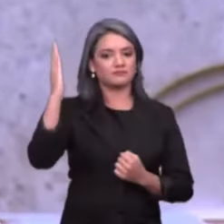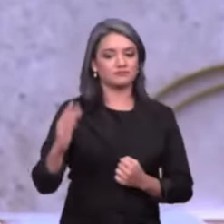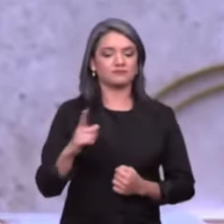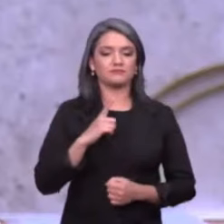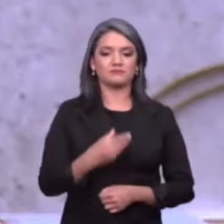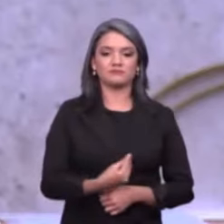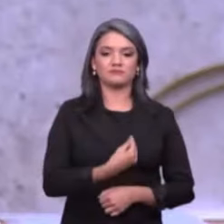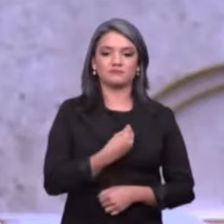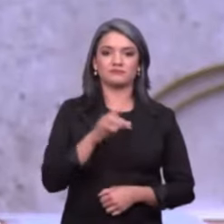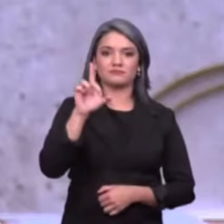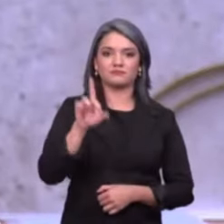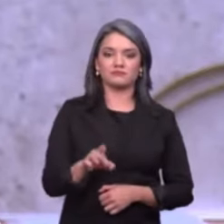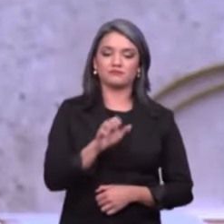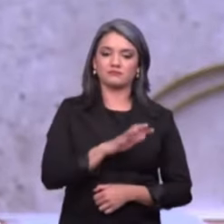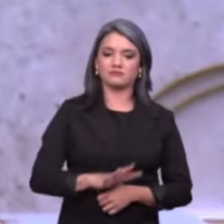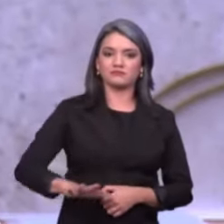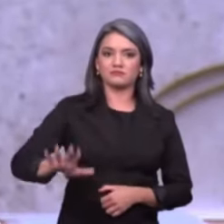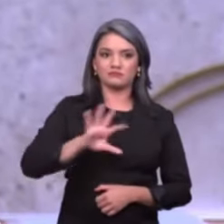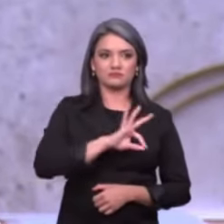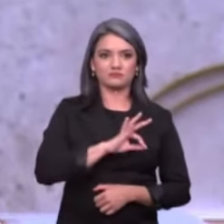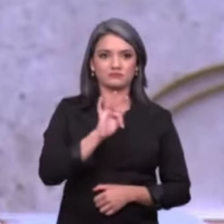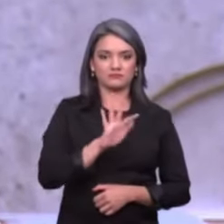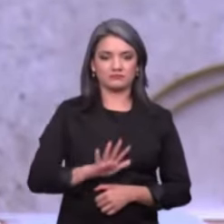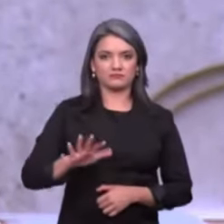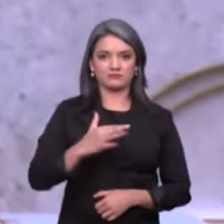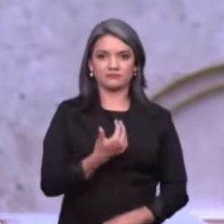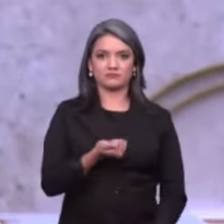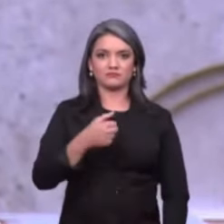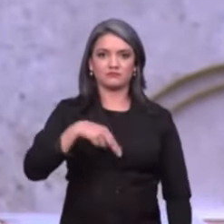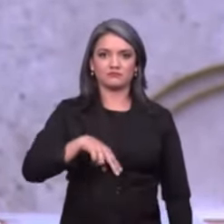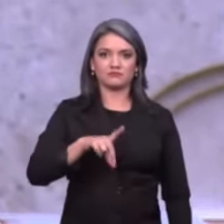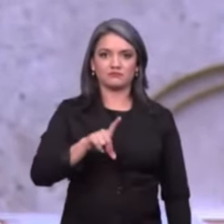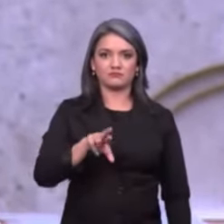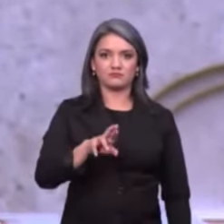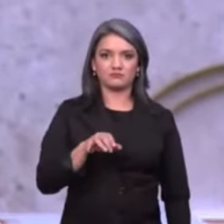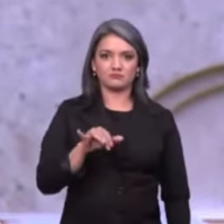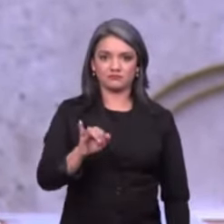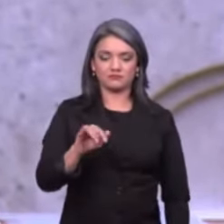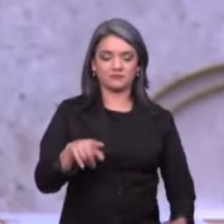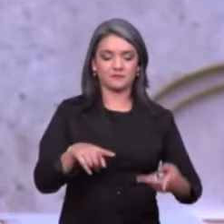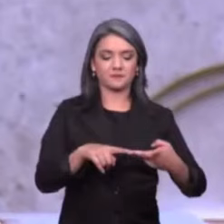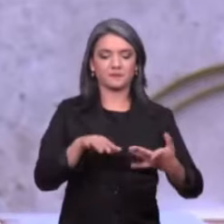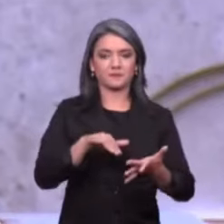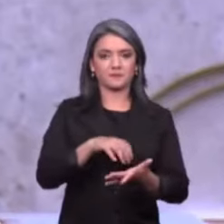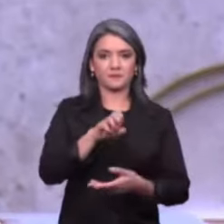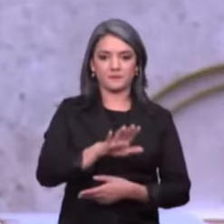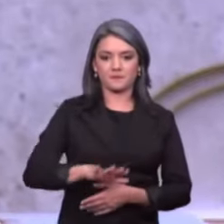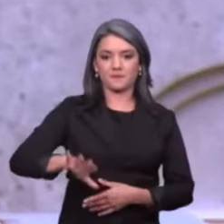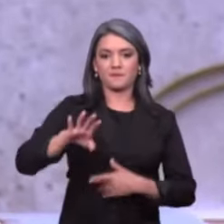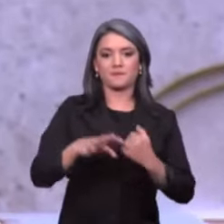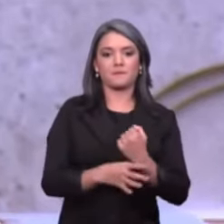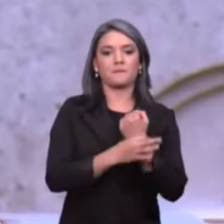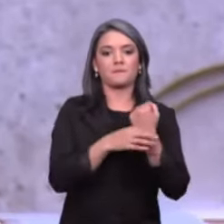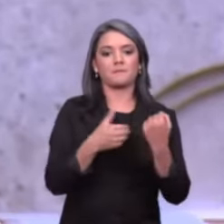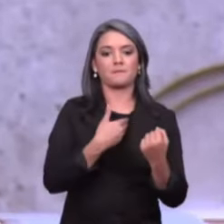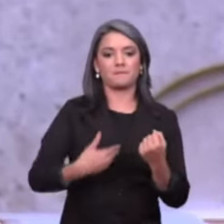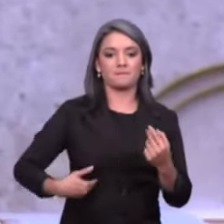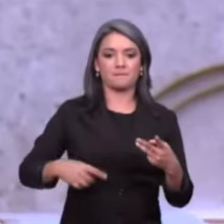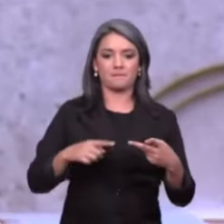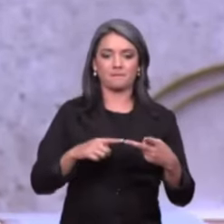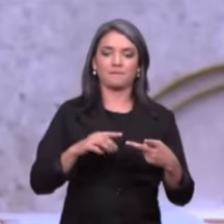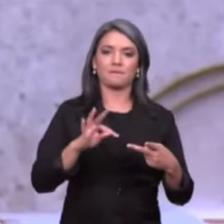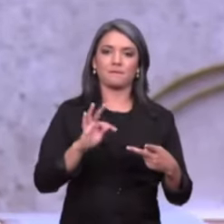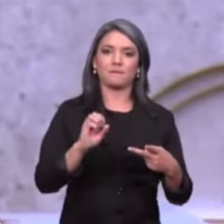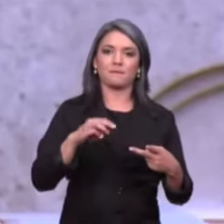do diretor-geral da Polícia Federal, Andrei Rodrigues, do secretário nacional de segurança pública, Dr. Mário